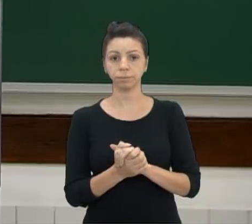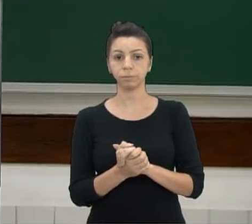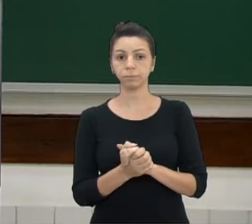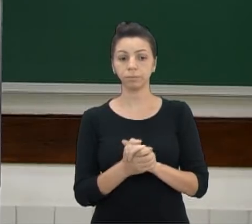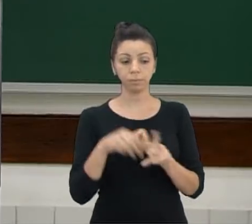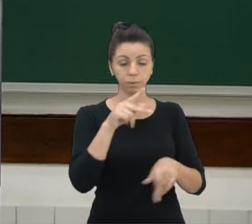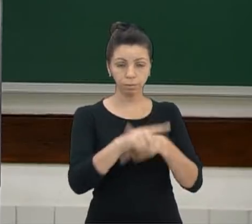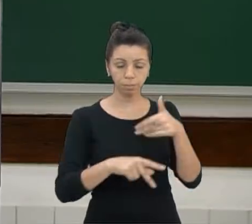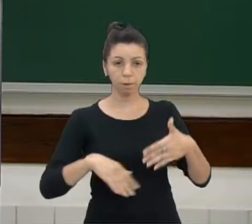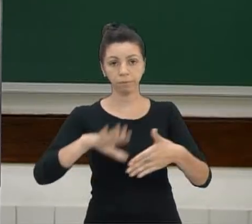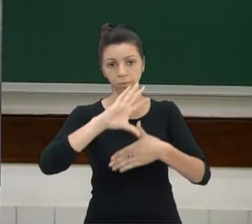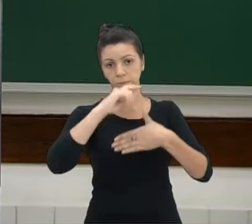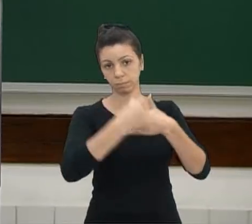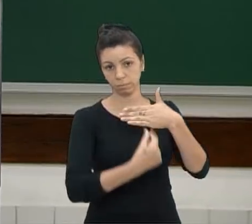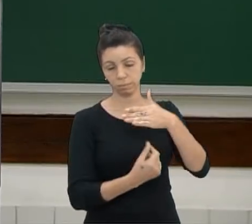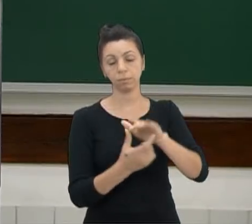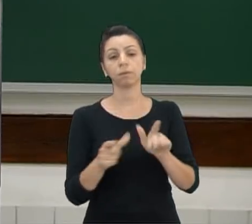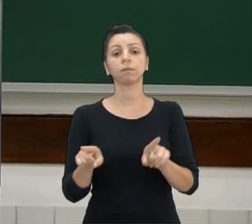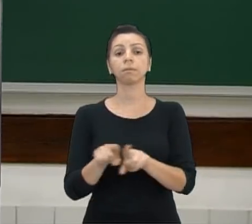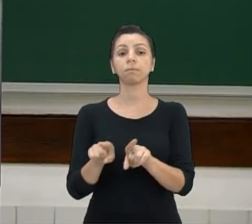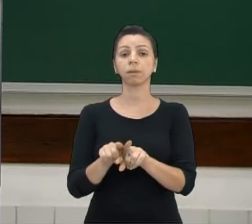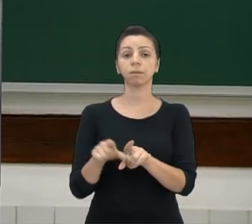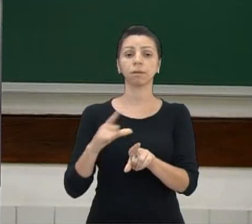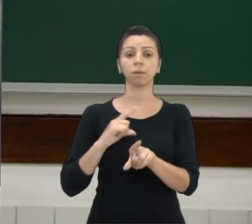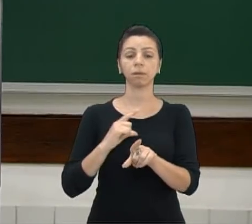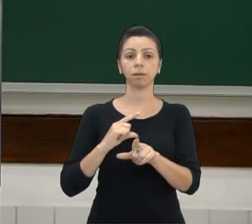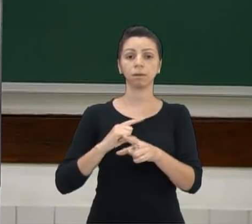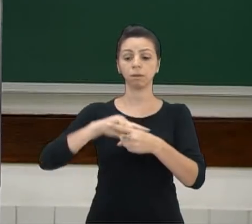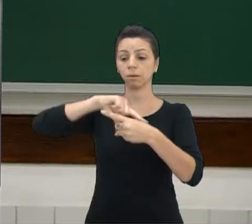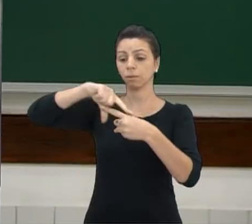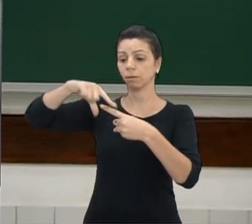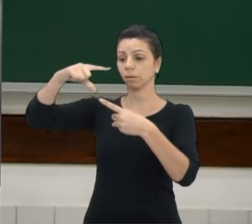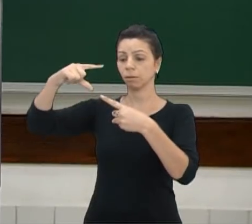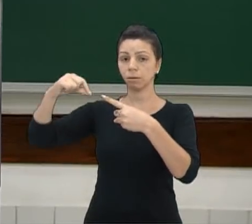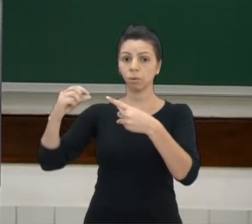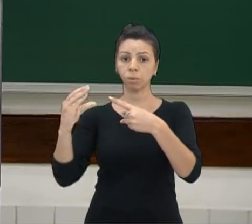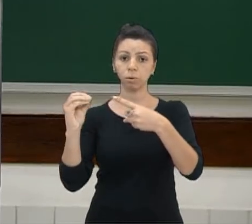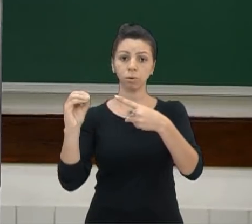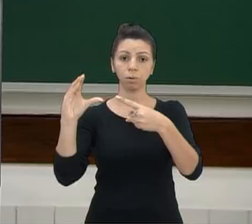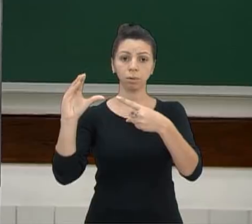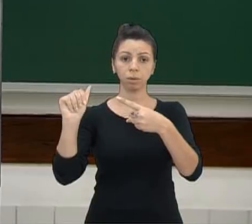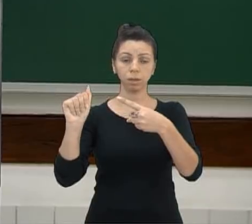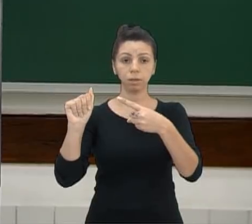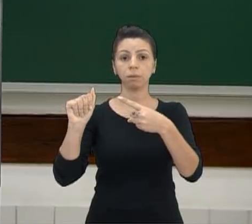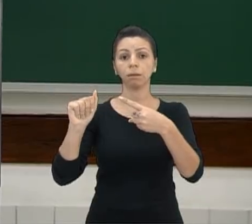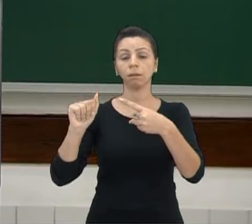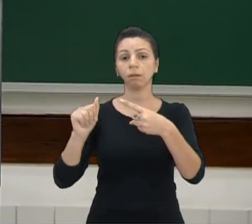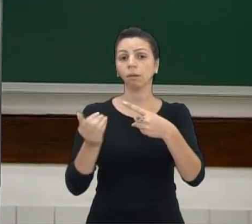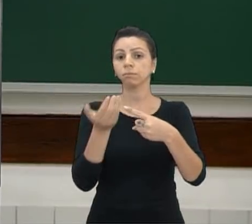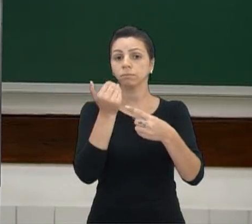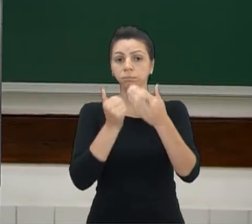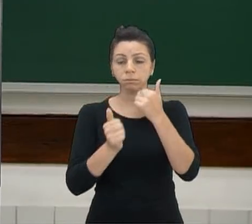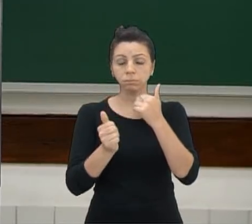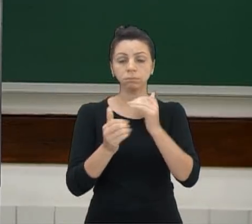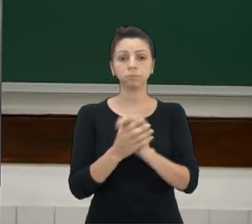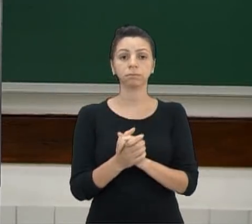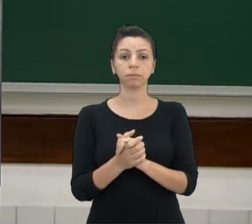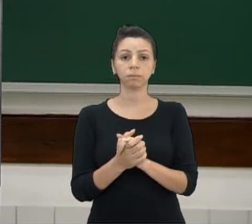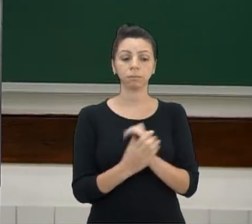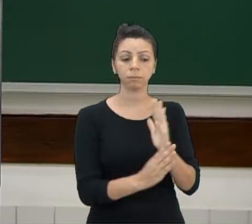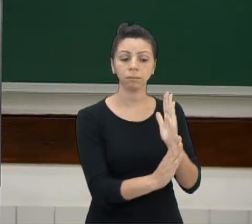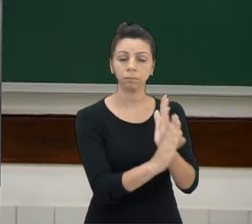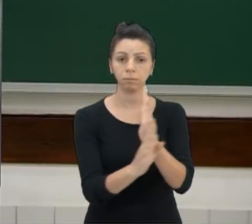andinos, há-se o consumo da folha de coca. Então, com o passar do tempo, descobriu-se